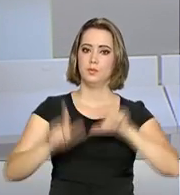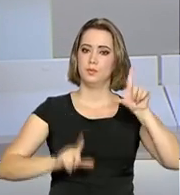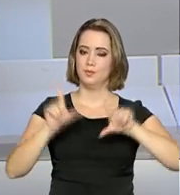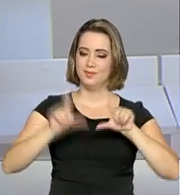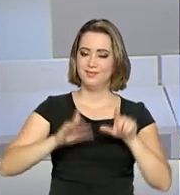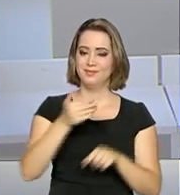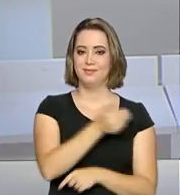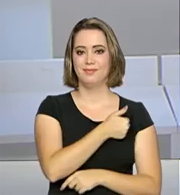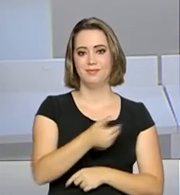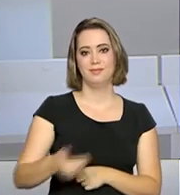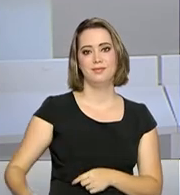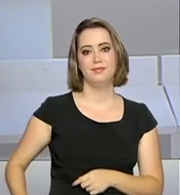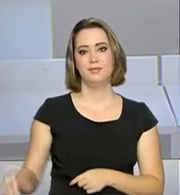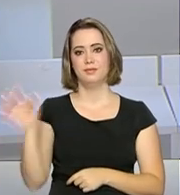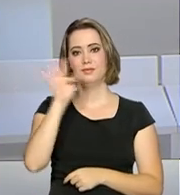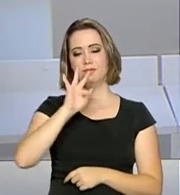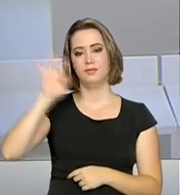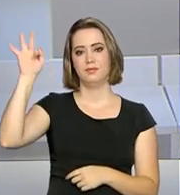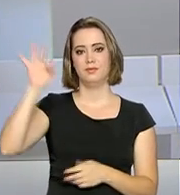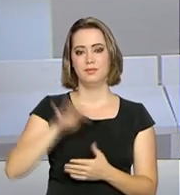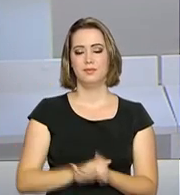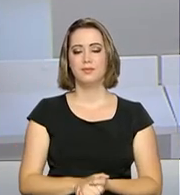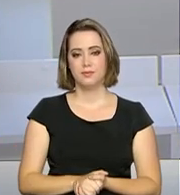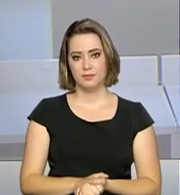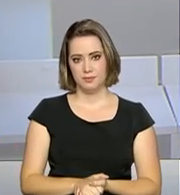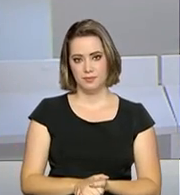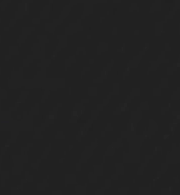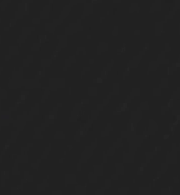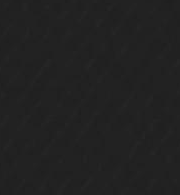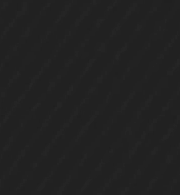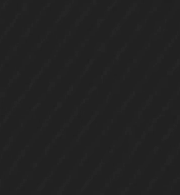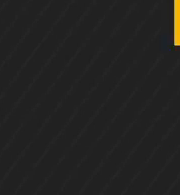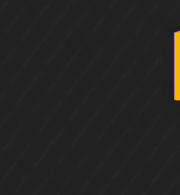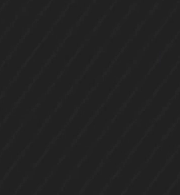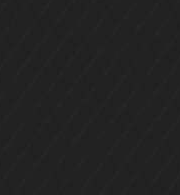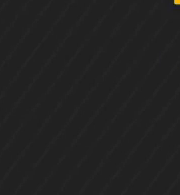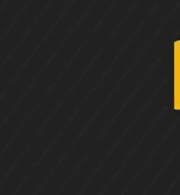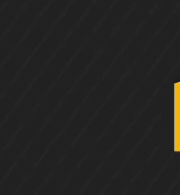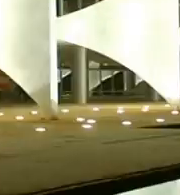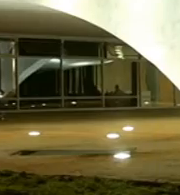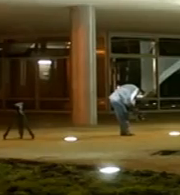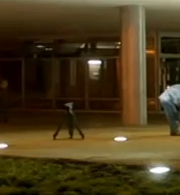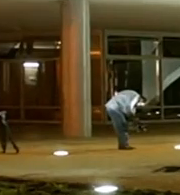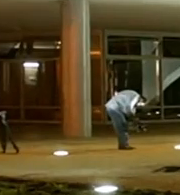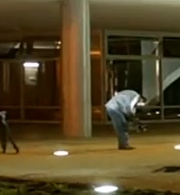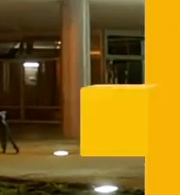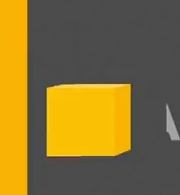continue com a gente aqui na NBR, a TV do Governo Federal.